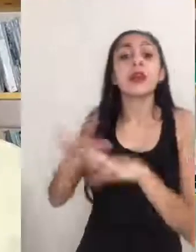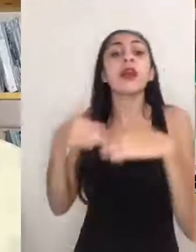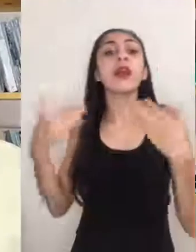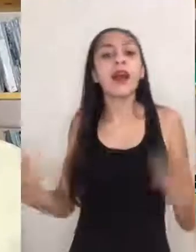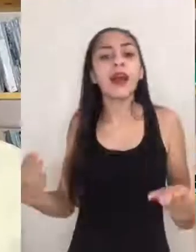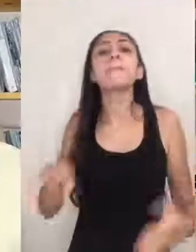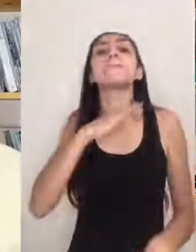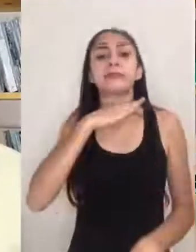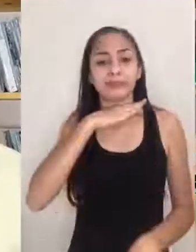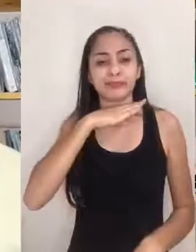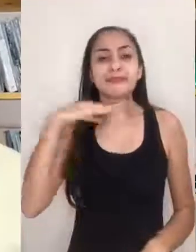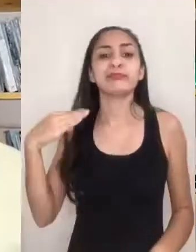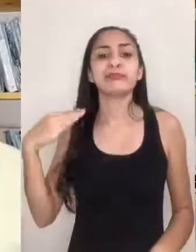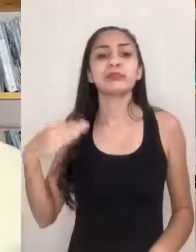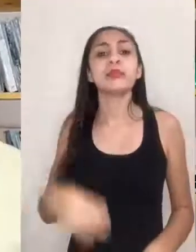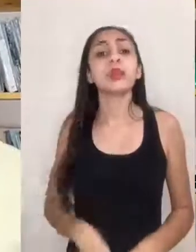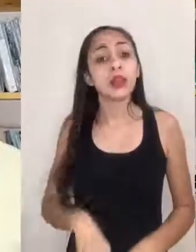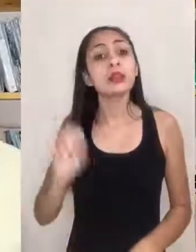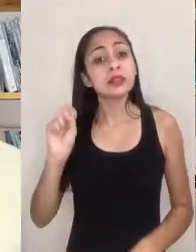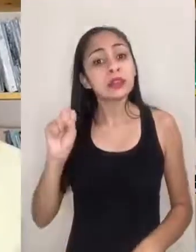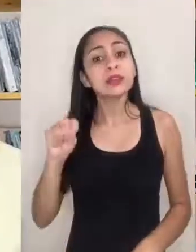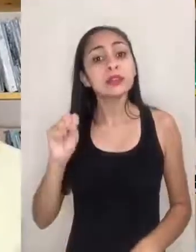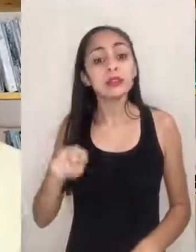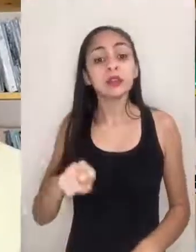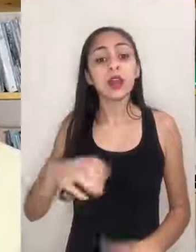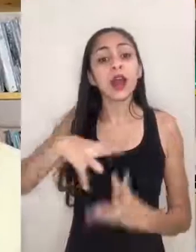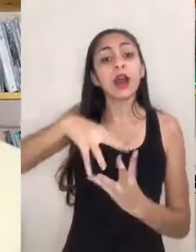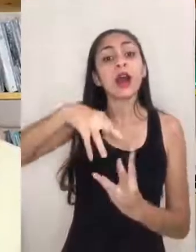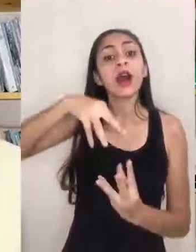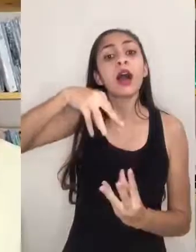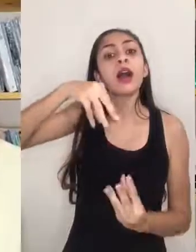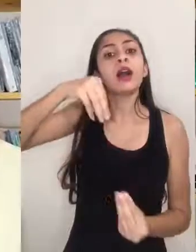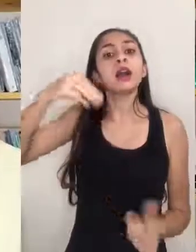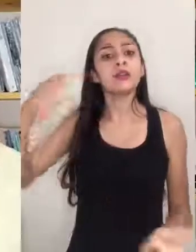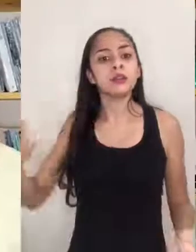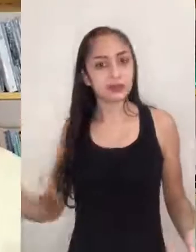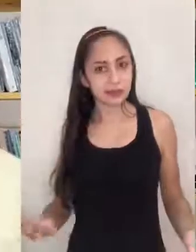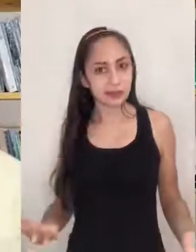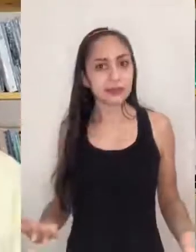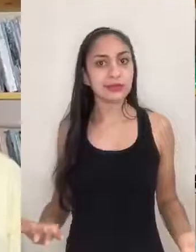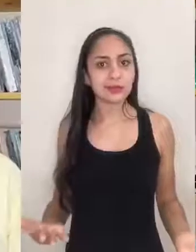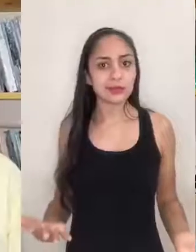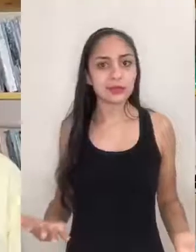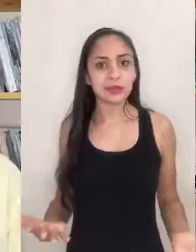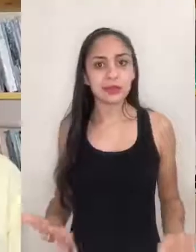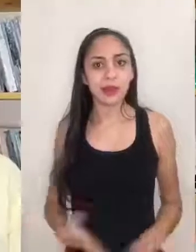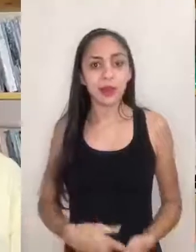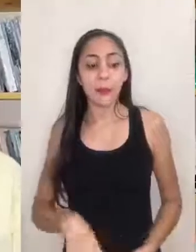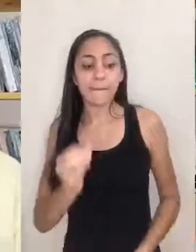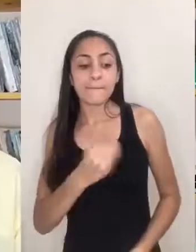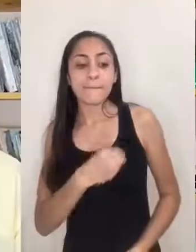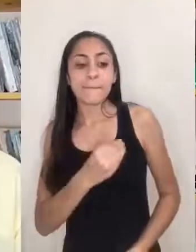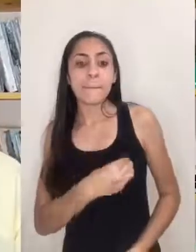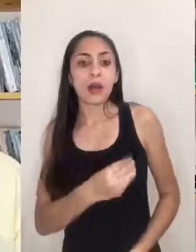E ele morreu. Morreu espiritualmente. Quando Deus profere uma